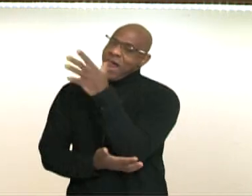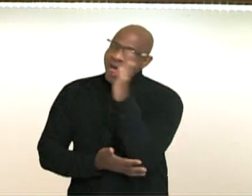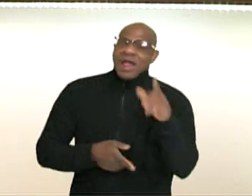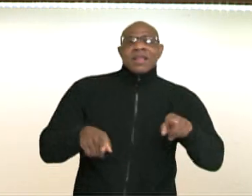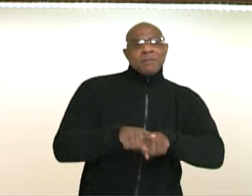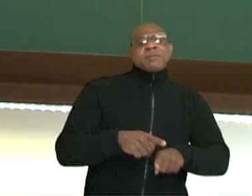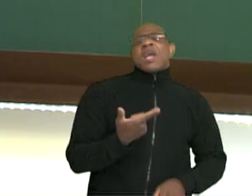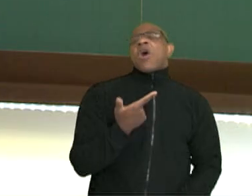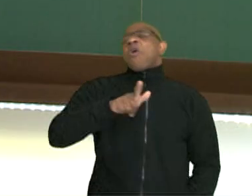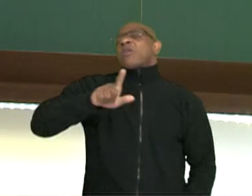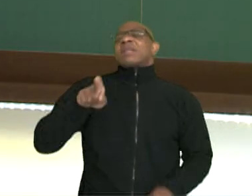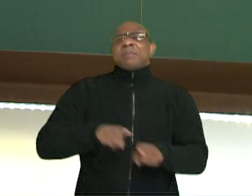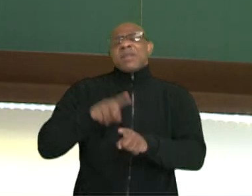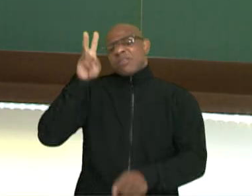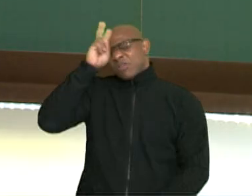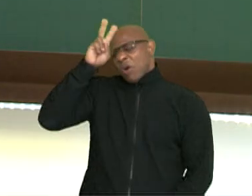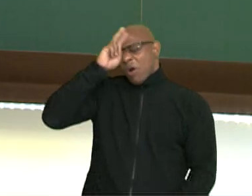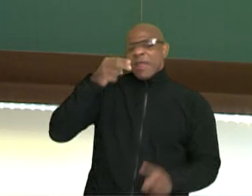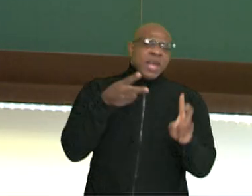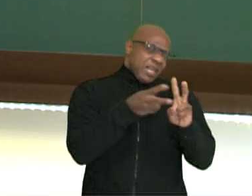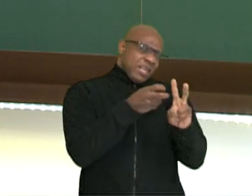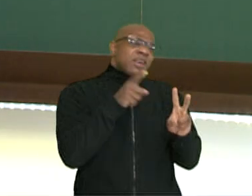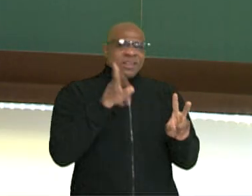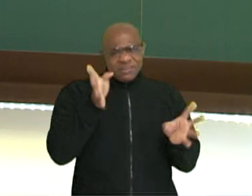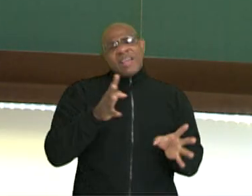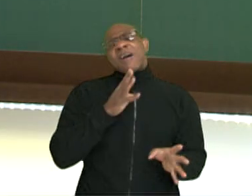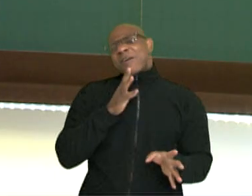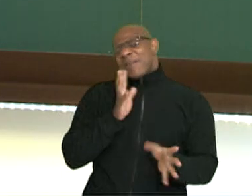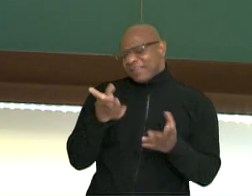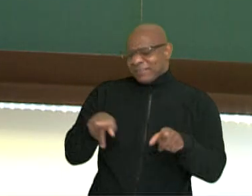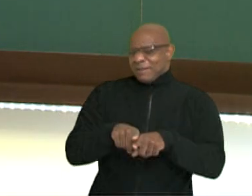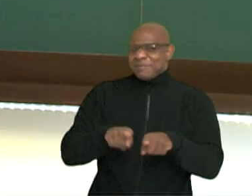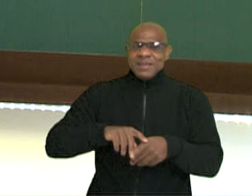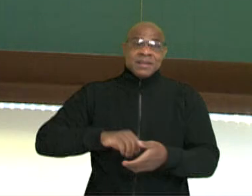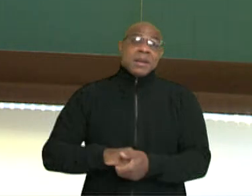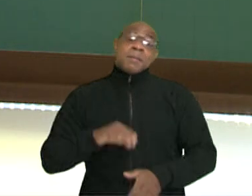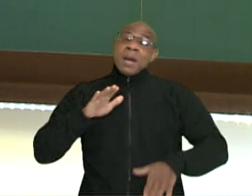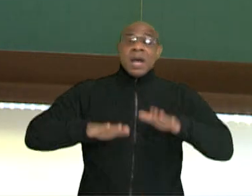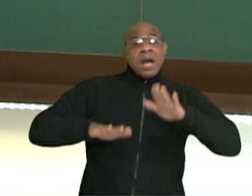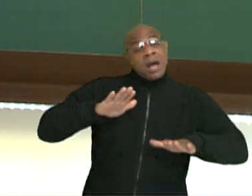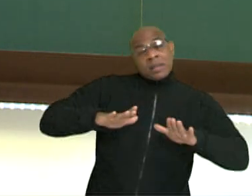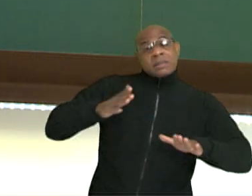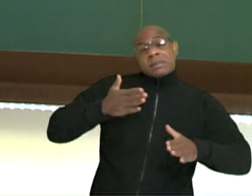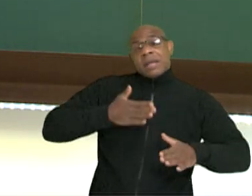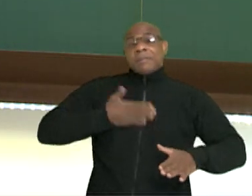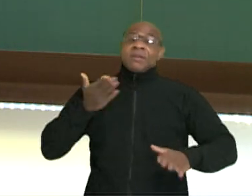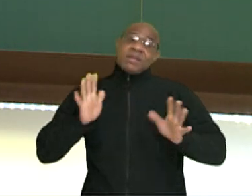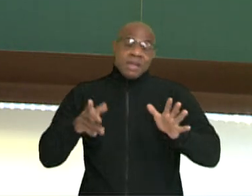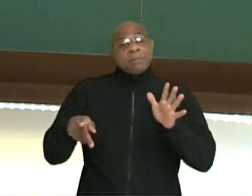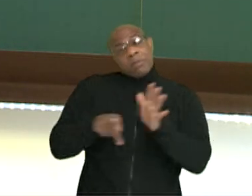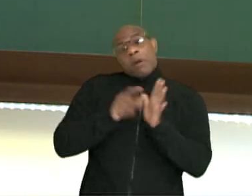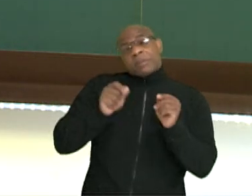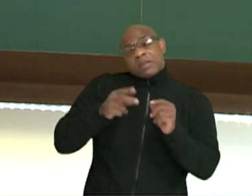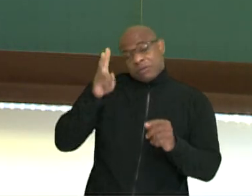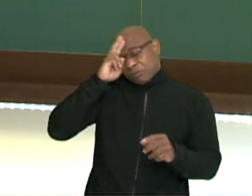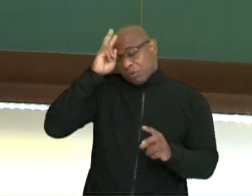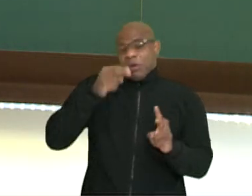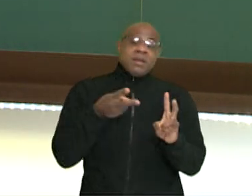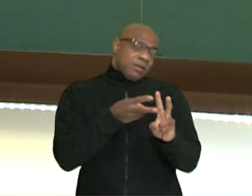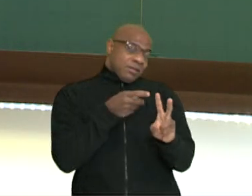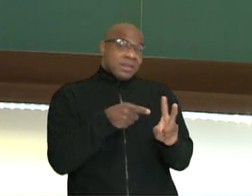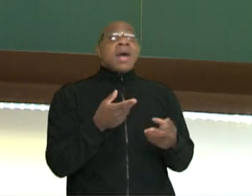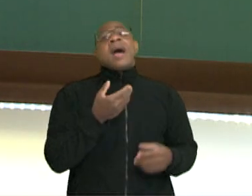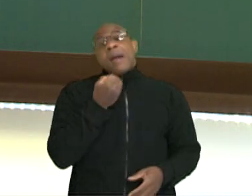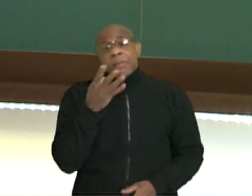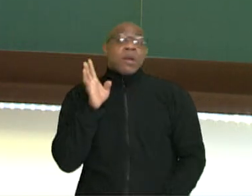outras lendas indígenas, né, que vocês já devem ter ouvido por aí, mas de repente não sabe que são indígenas. Então pensa que legal pesquisar